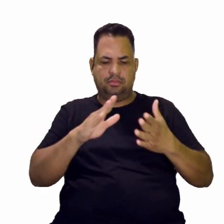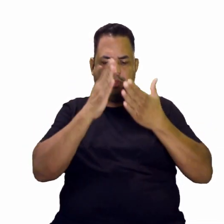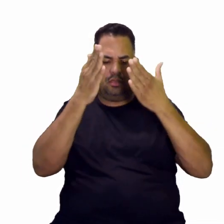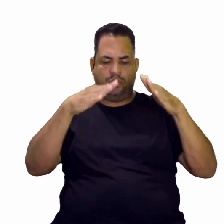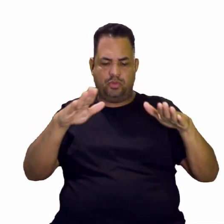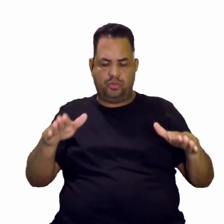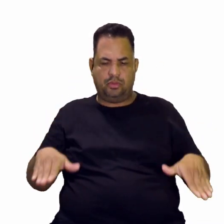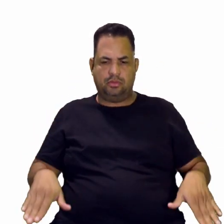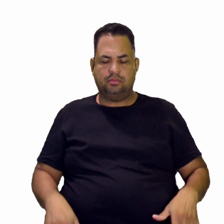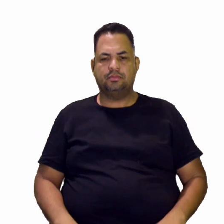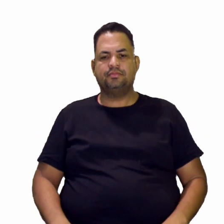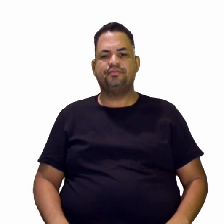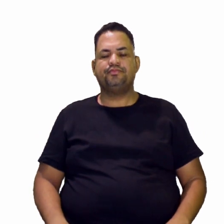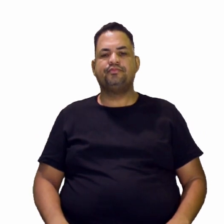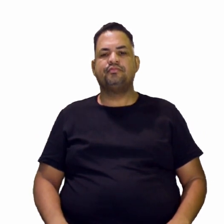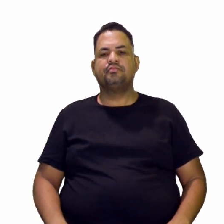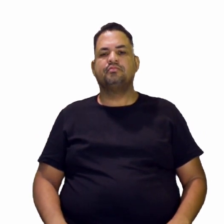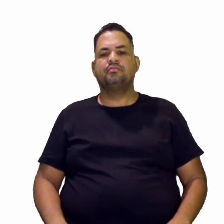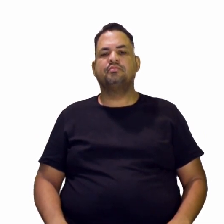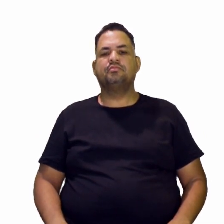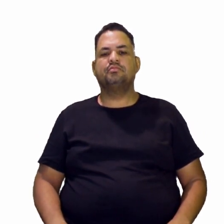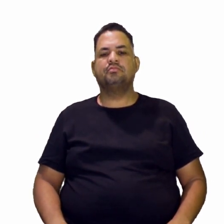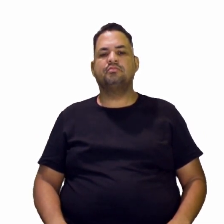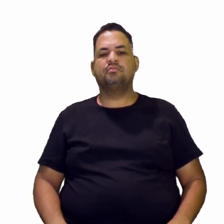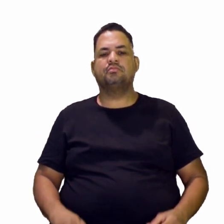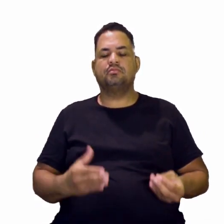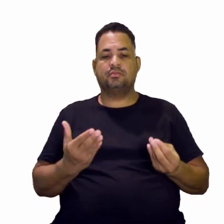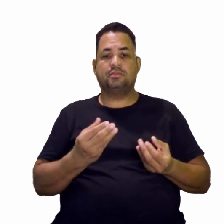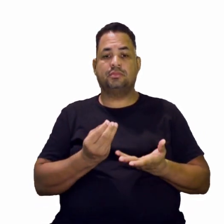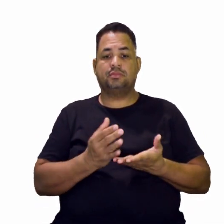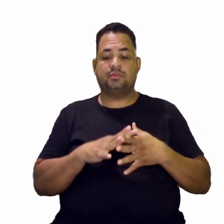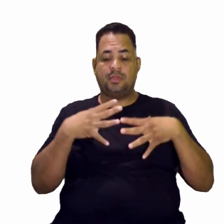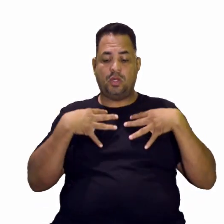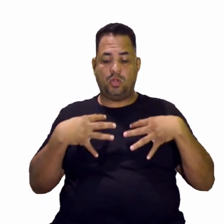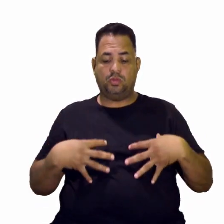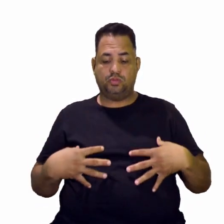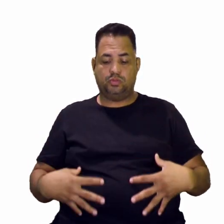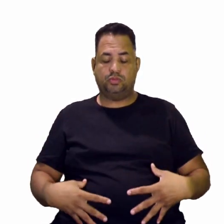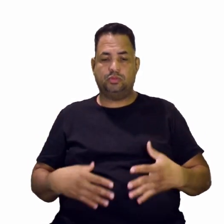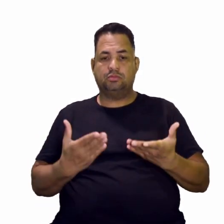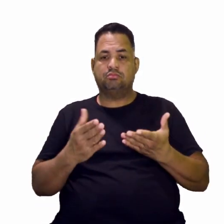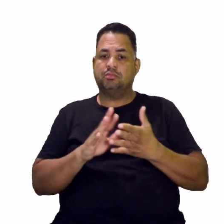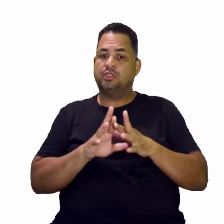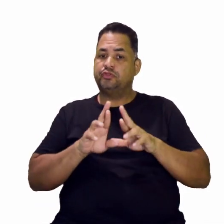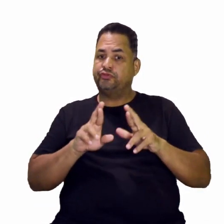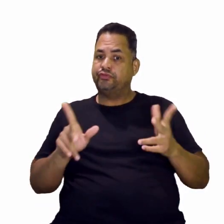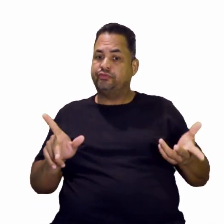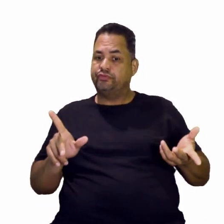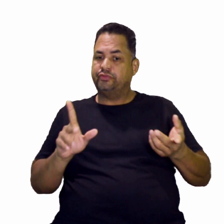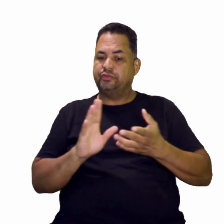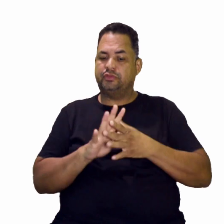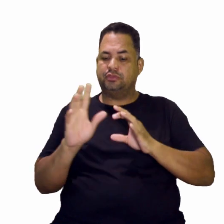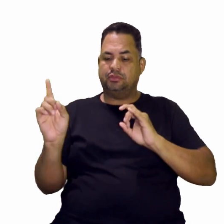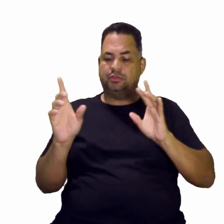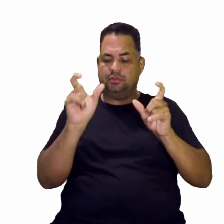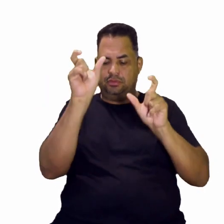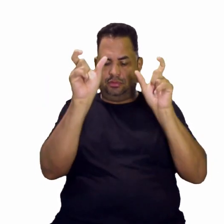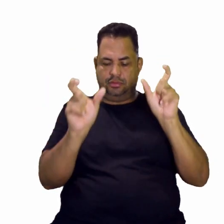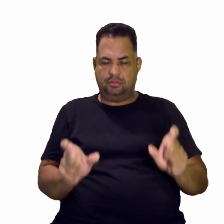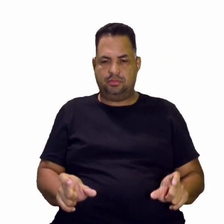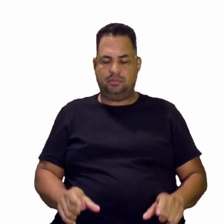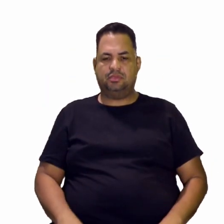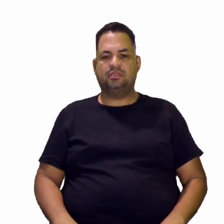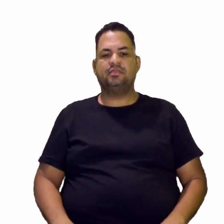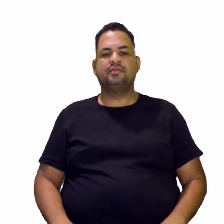a fisiologia de animais que vivem em água salgada não é exatamente a mesma dos que vivem em água doce, tá